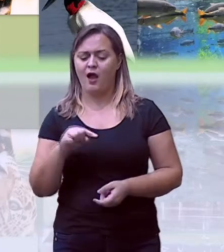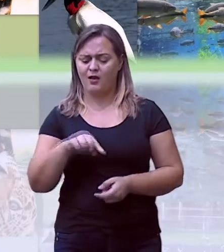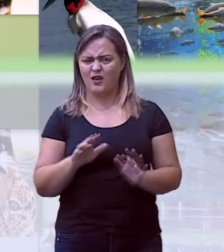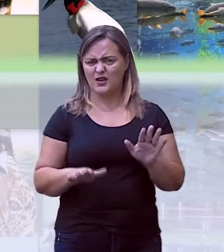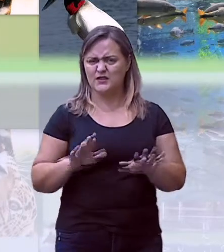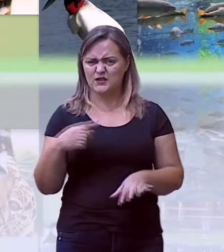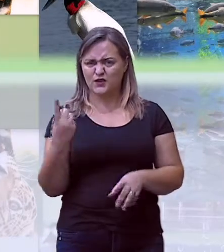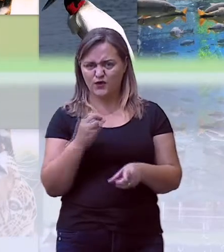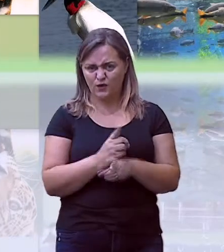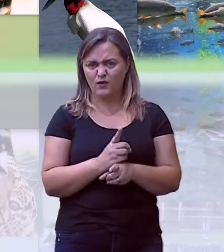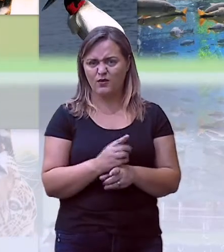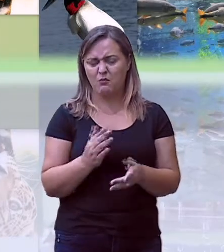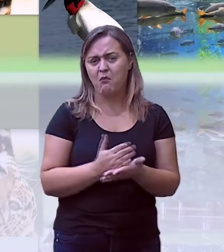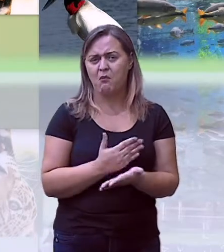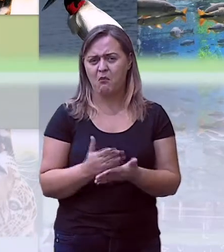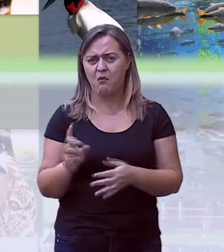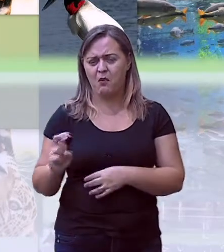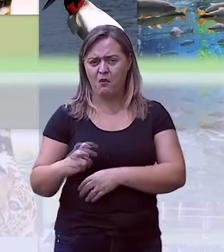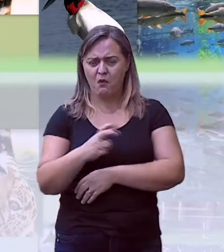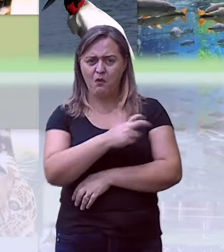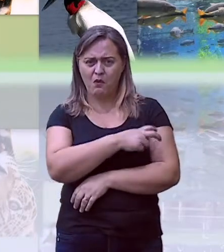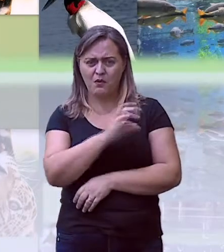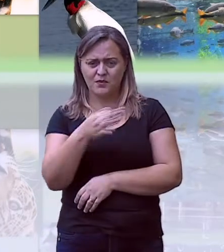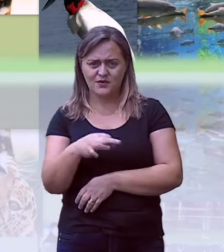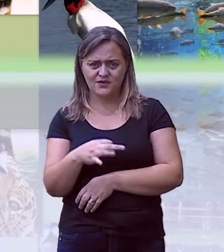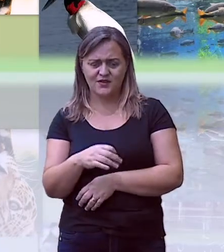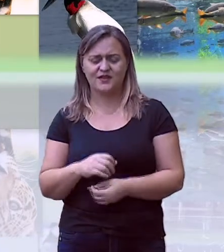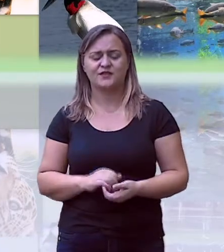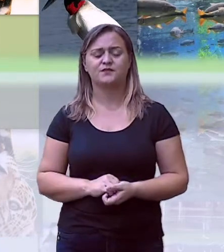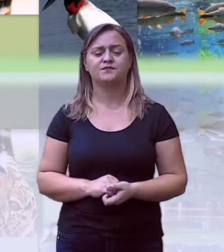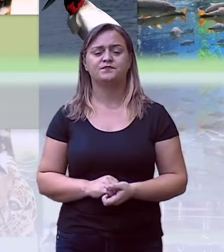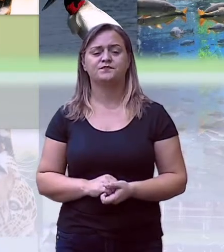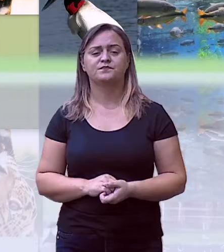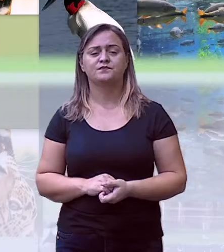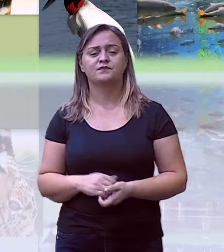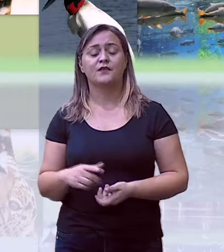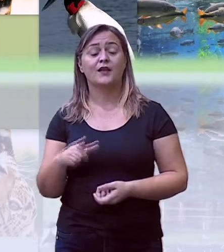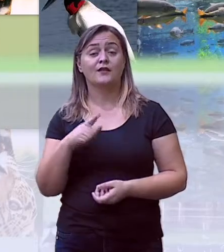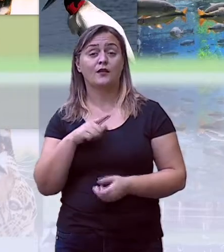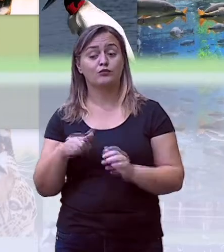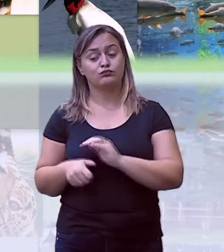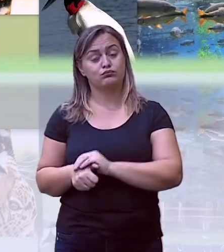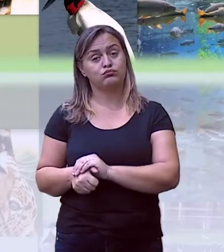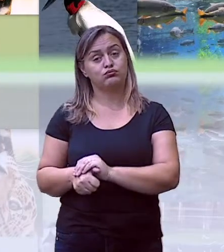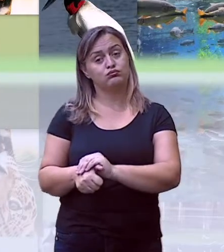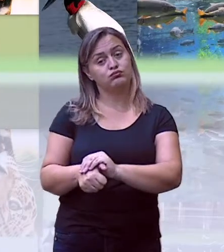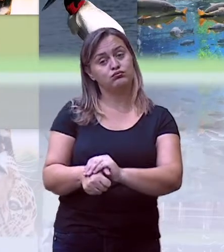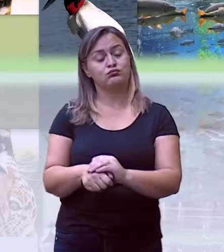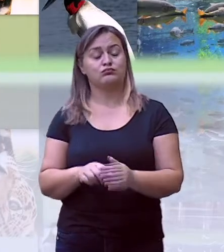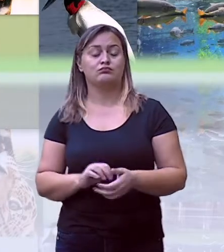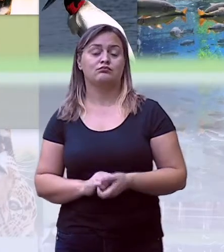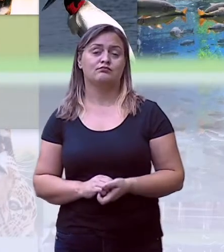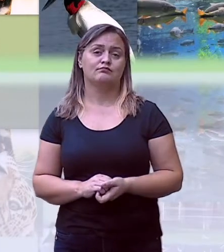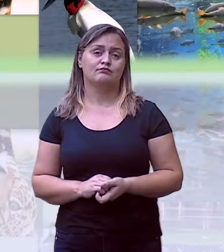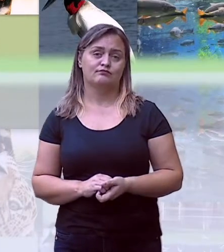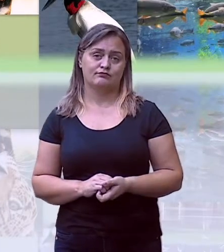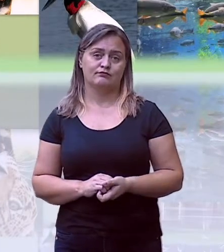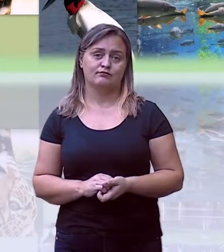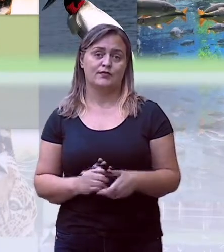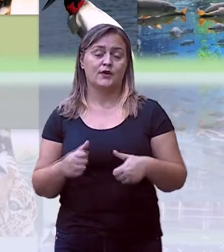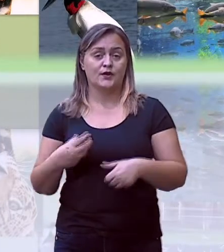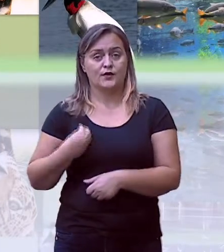é mesmo? E aí, vamos ter quelônios também, como jabutis e cágados, que estão presentes neste